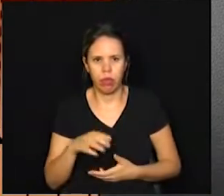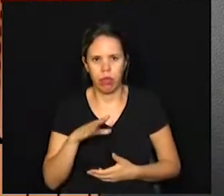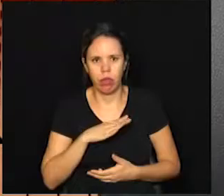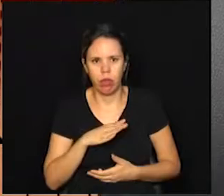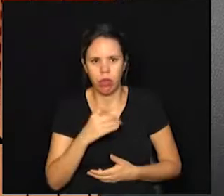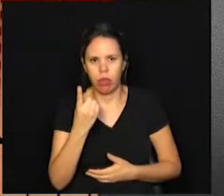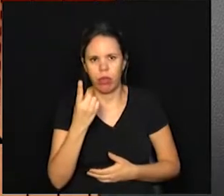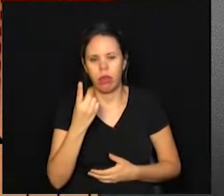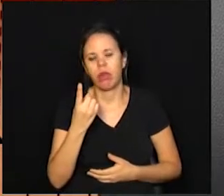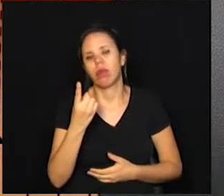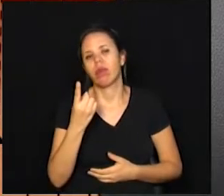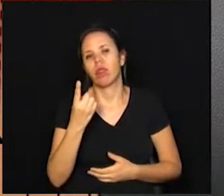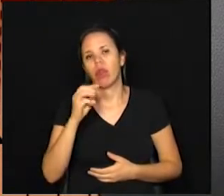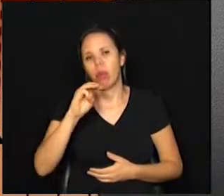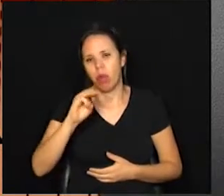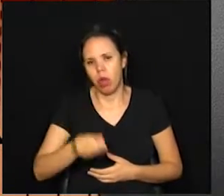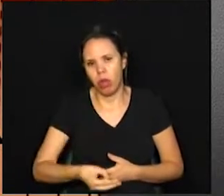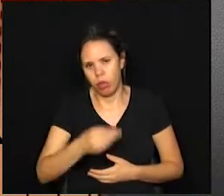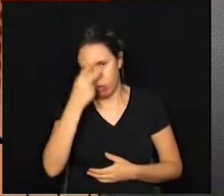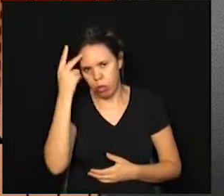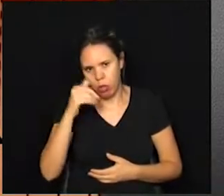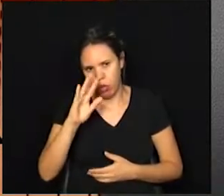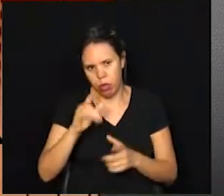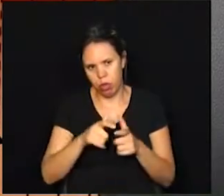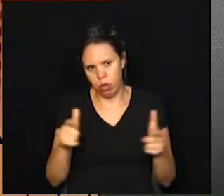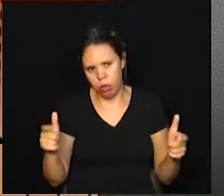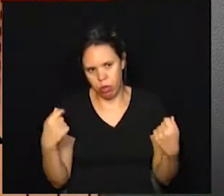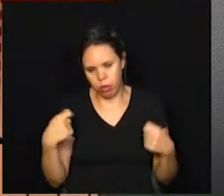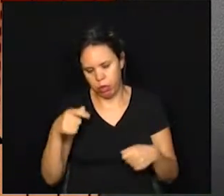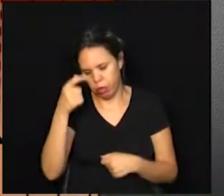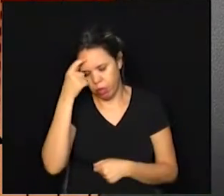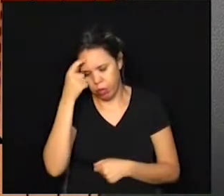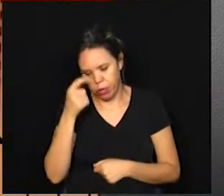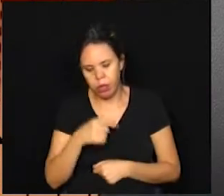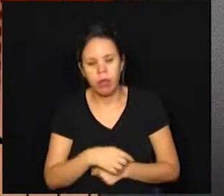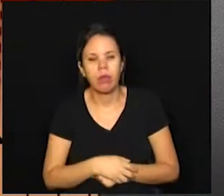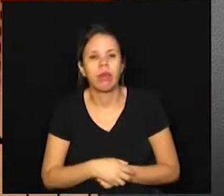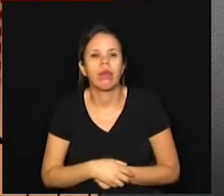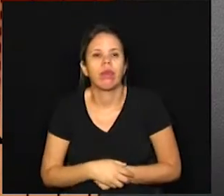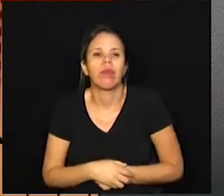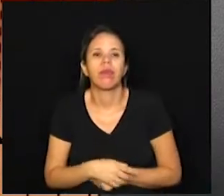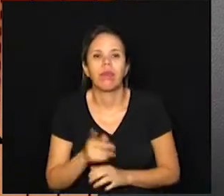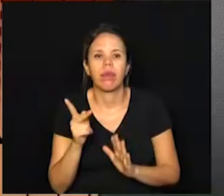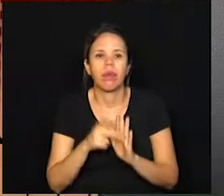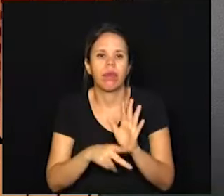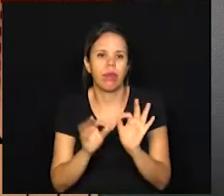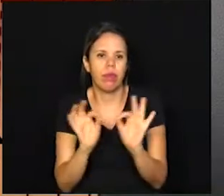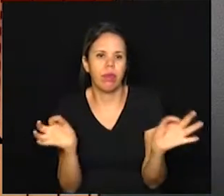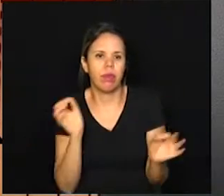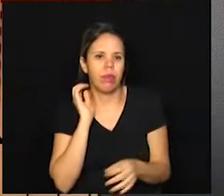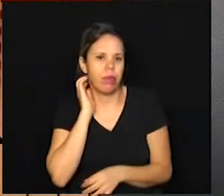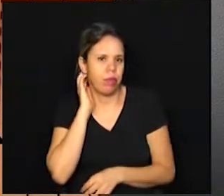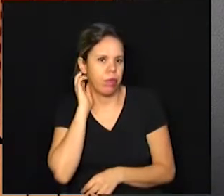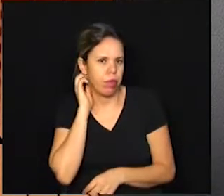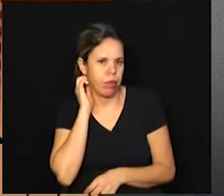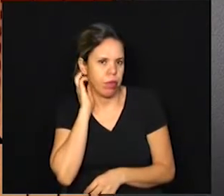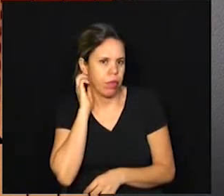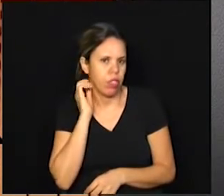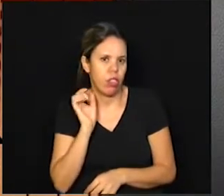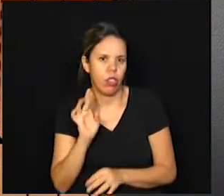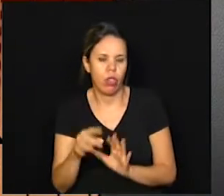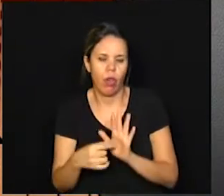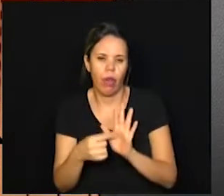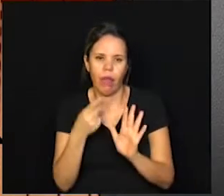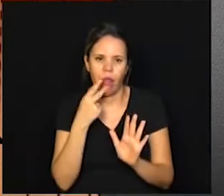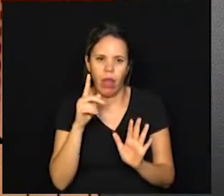cidade de mais de 1 milhão de pessoas, nós temos que ter essa conscientização. O projeto é muito simples, ele só aponta para isso, para que a